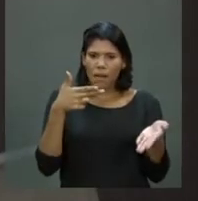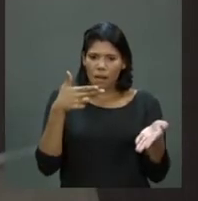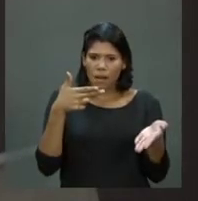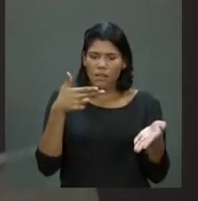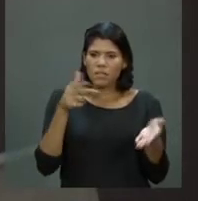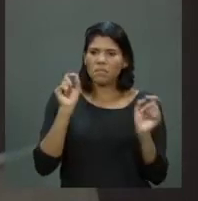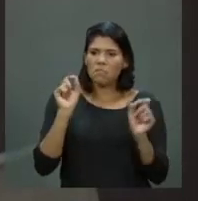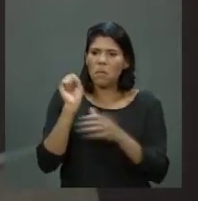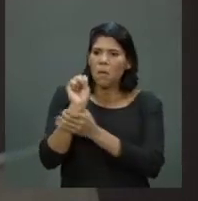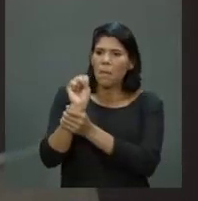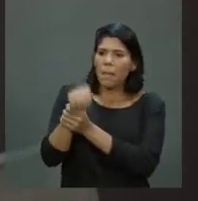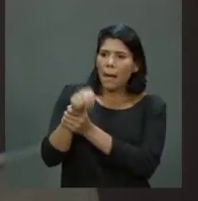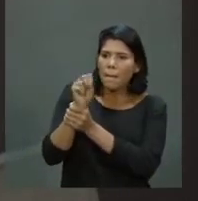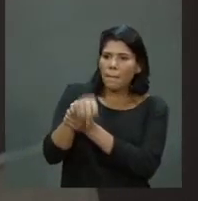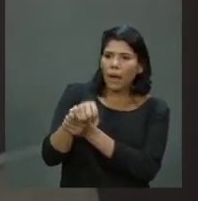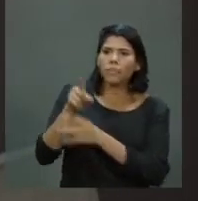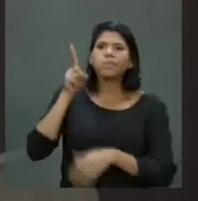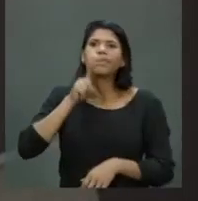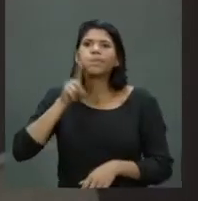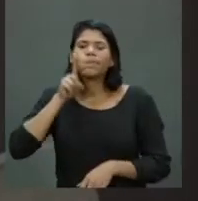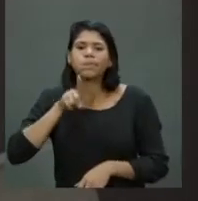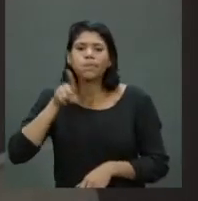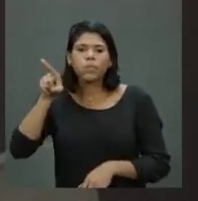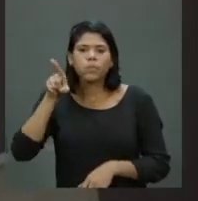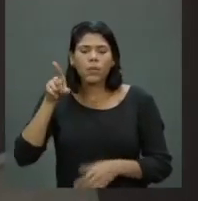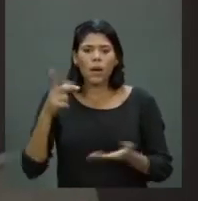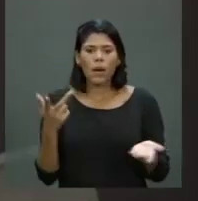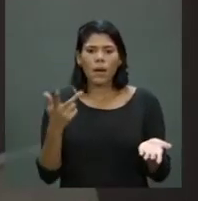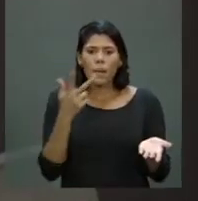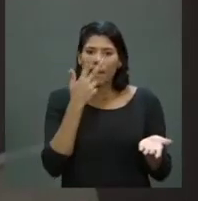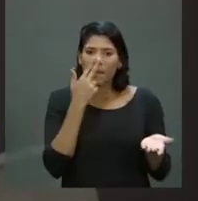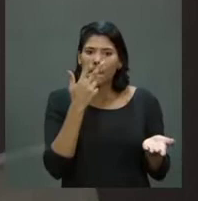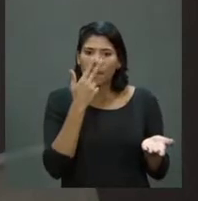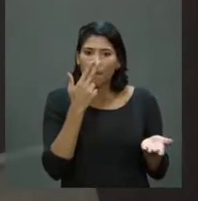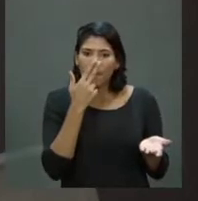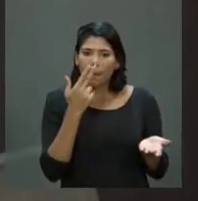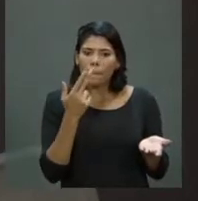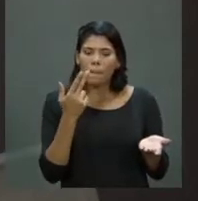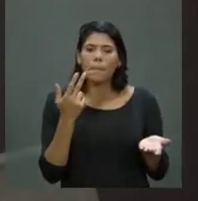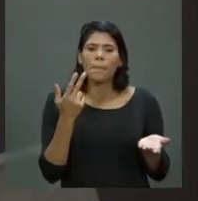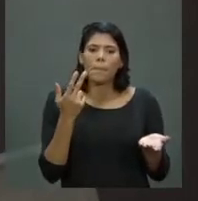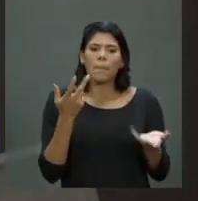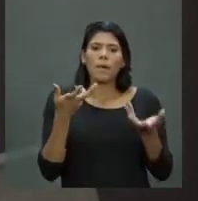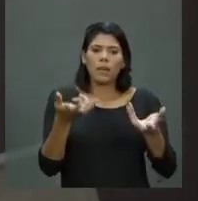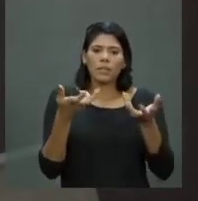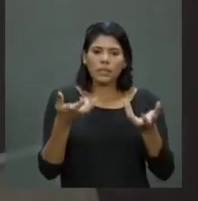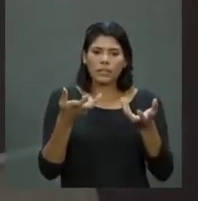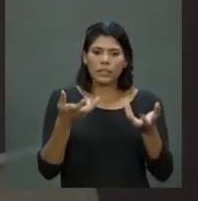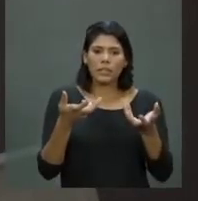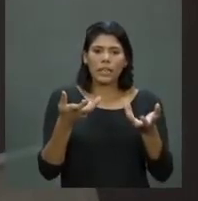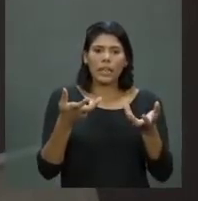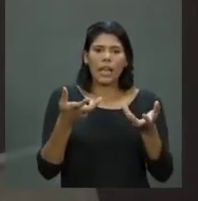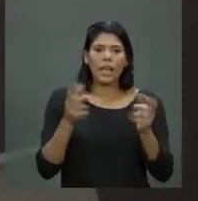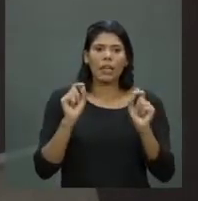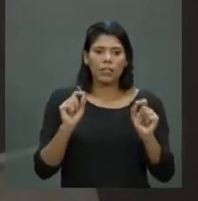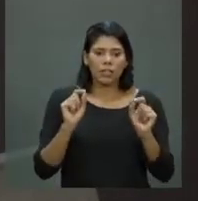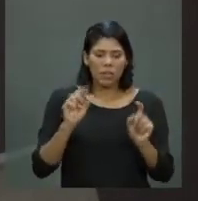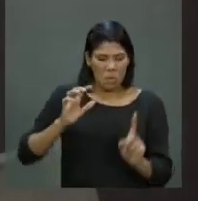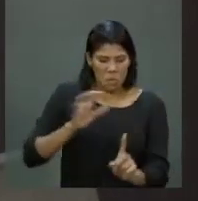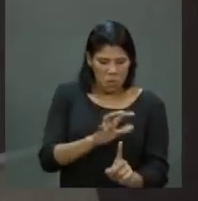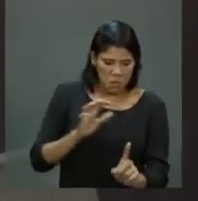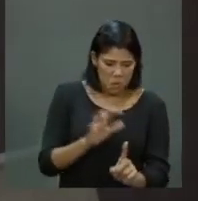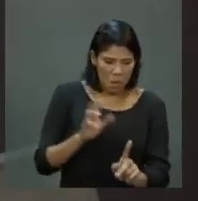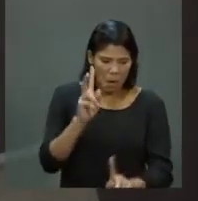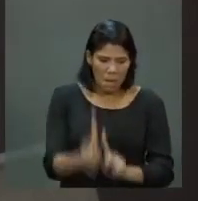vista econômico e militar, em que ele amplia a polarização e a divisão dos brasileiros, em que ele